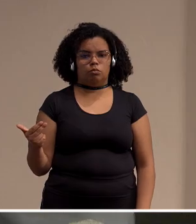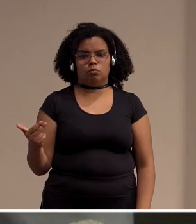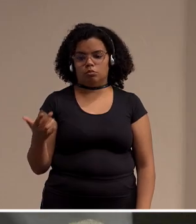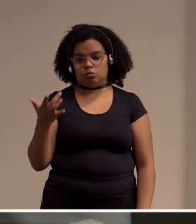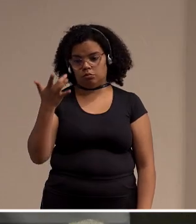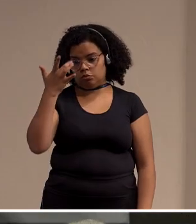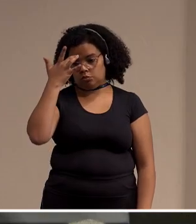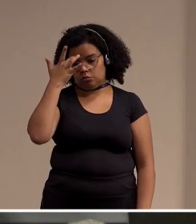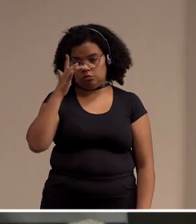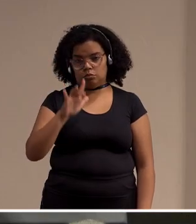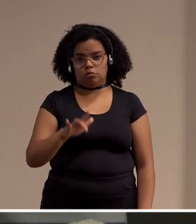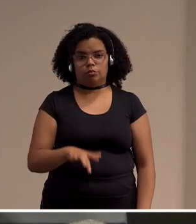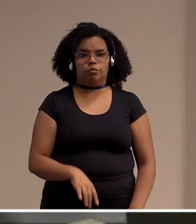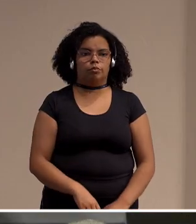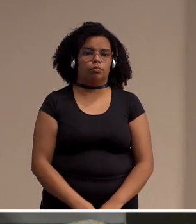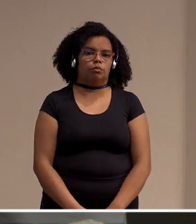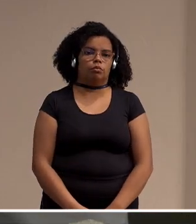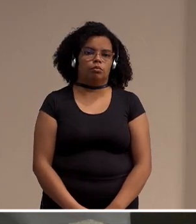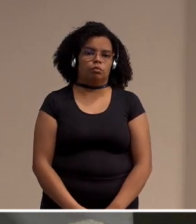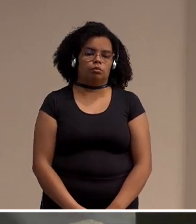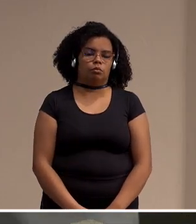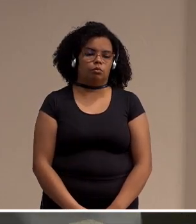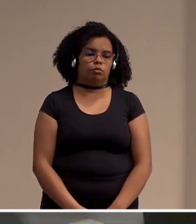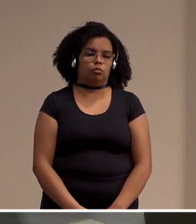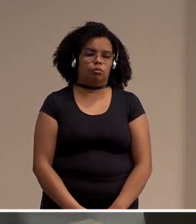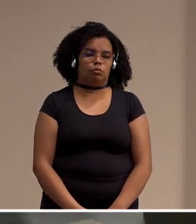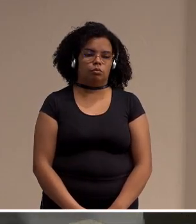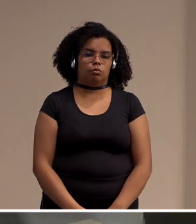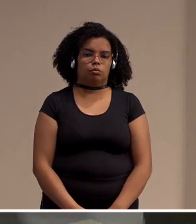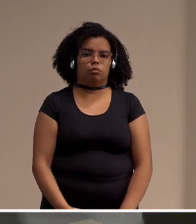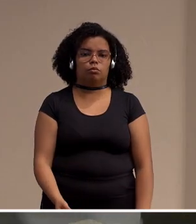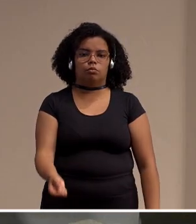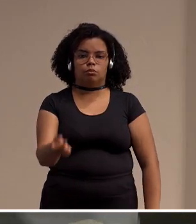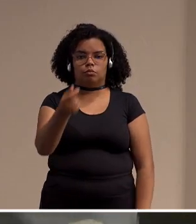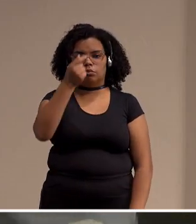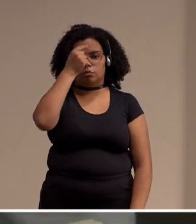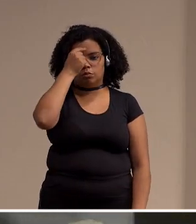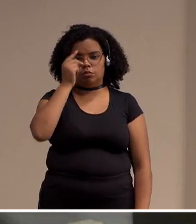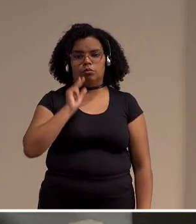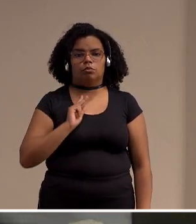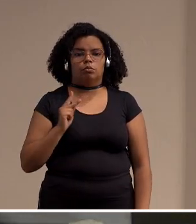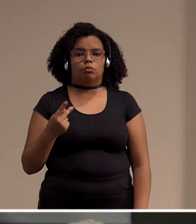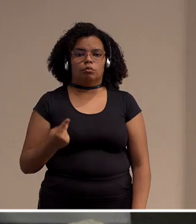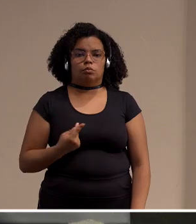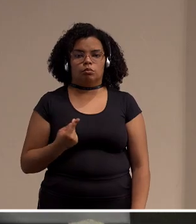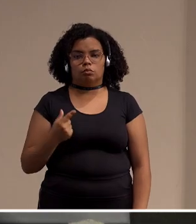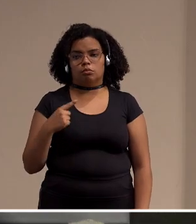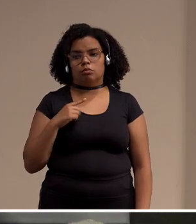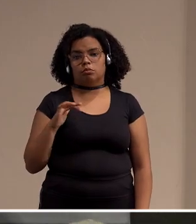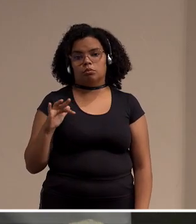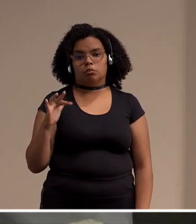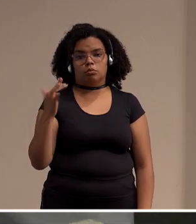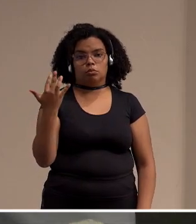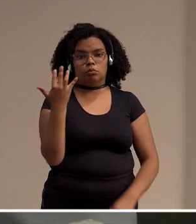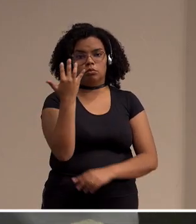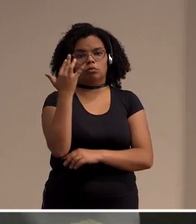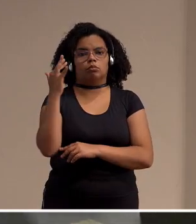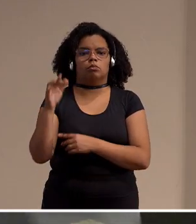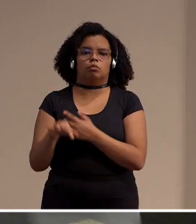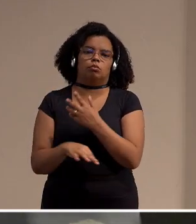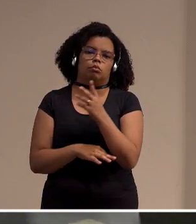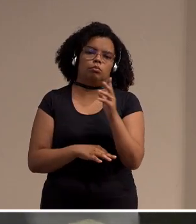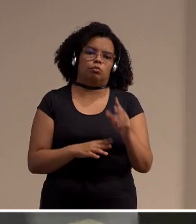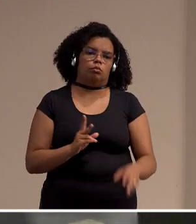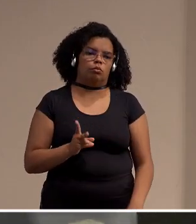lá, essa noção de humano talvez já dê lugar à sobrevivência do planeta, à sobrevivência da natureza e de outras